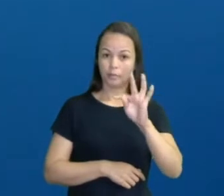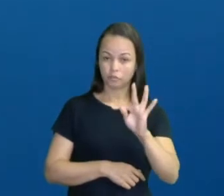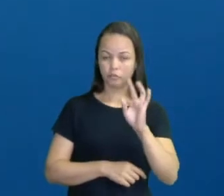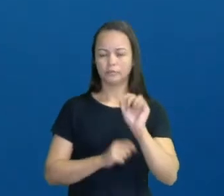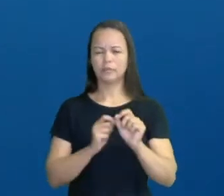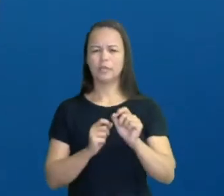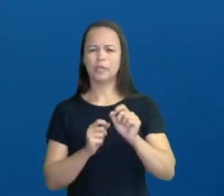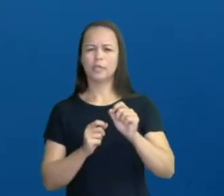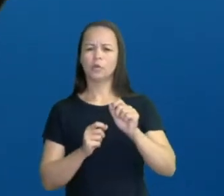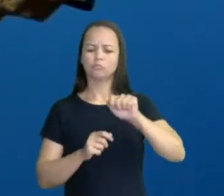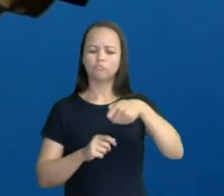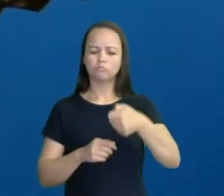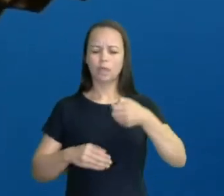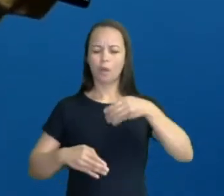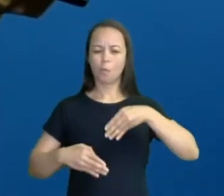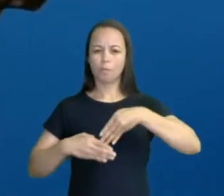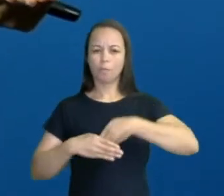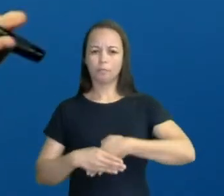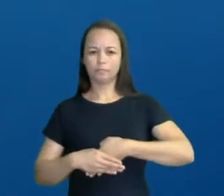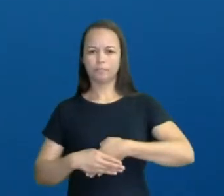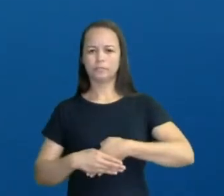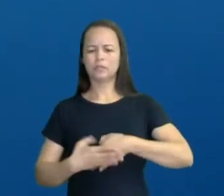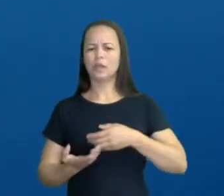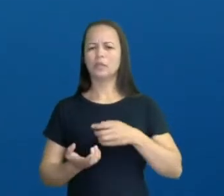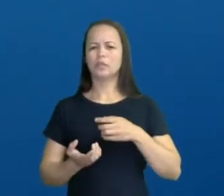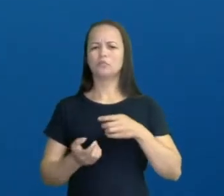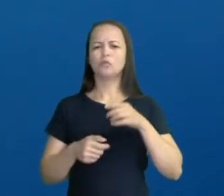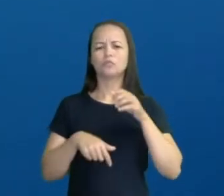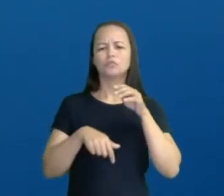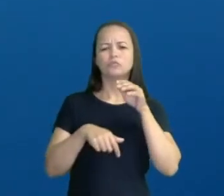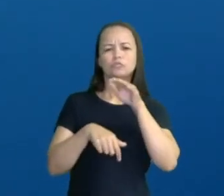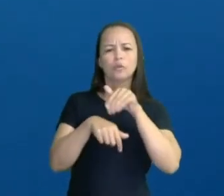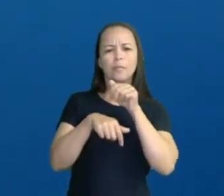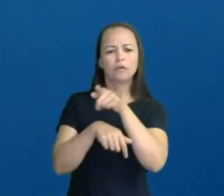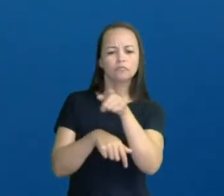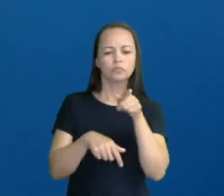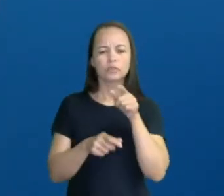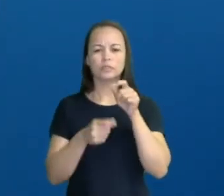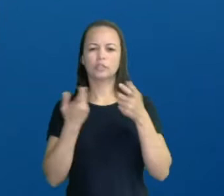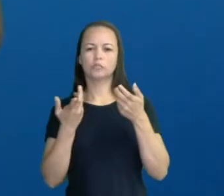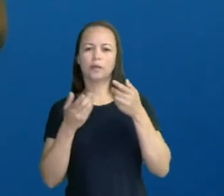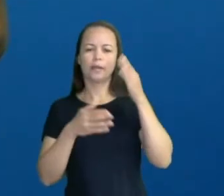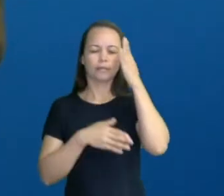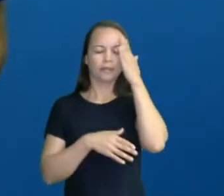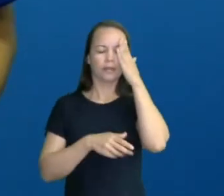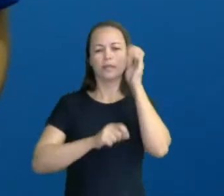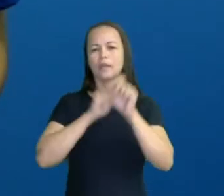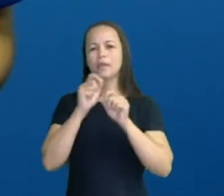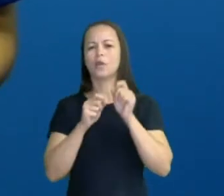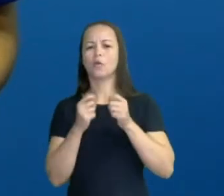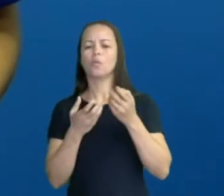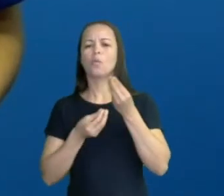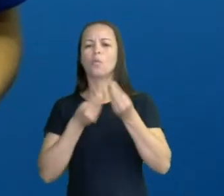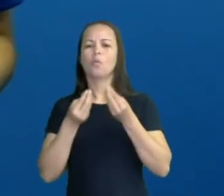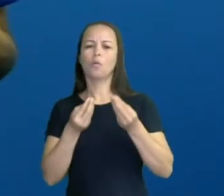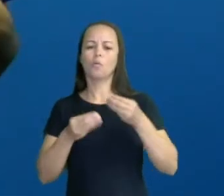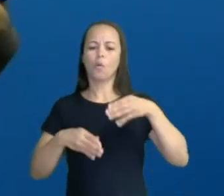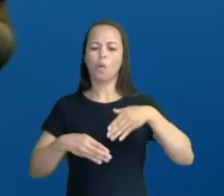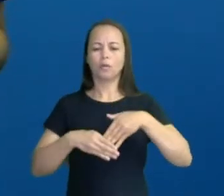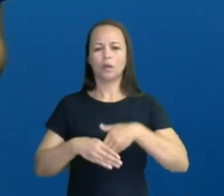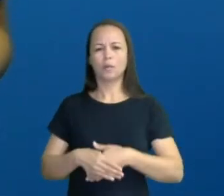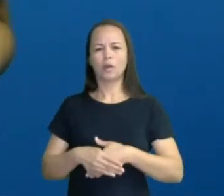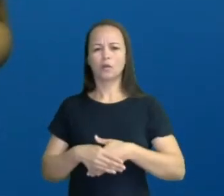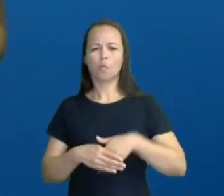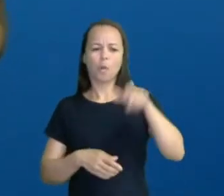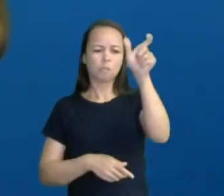possa entender por que Napoleão tornou-se uma das figuras mais estudadas